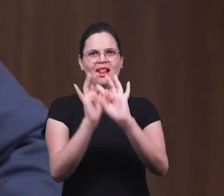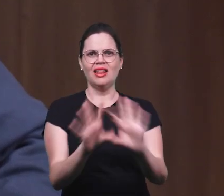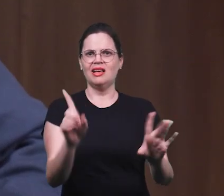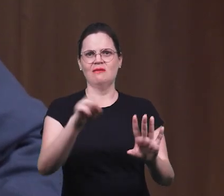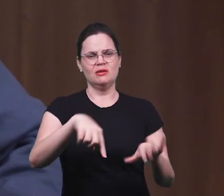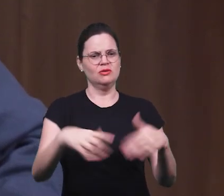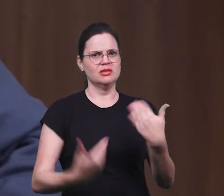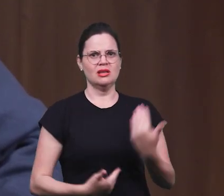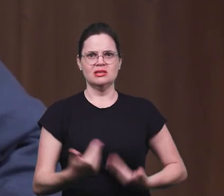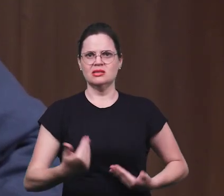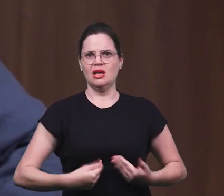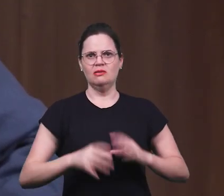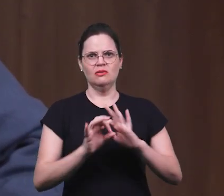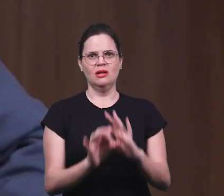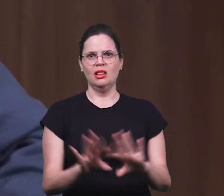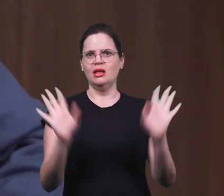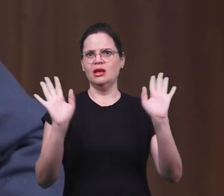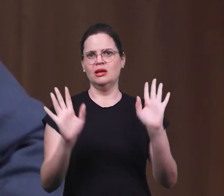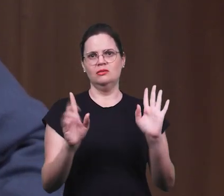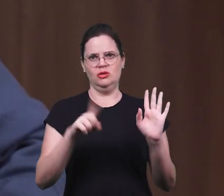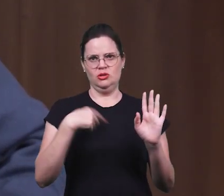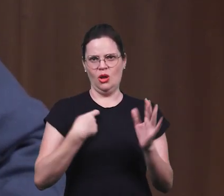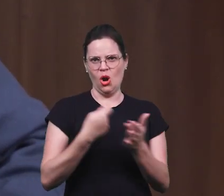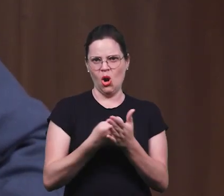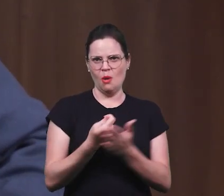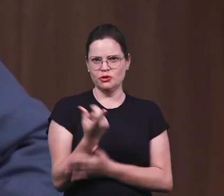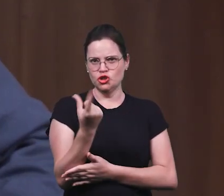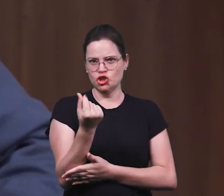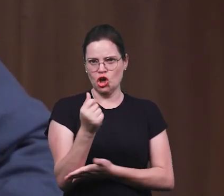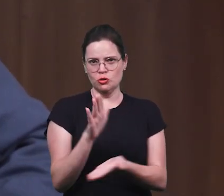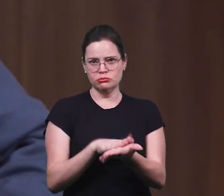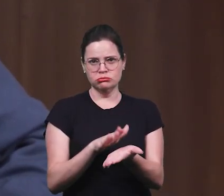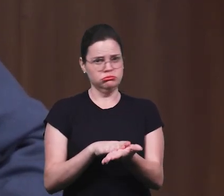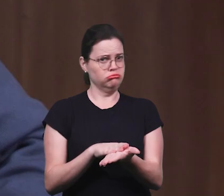vive na liberdade do Espírito Santo. Nós não cobramos dinheiro de ninguém,